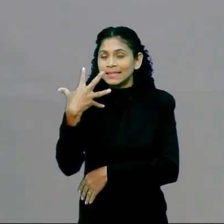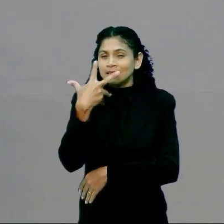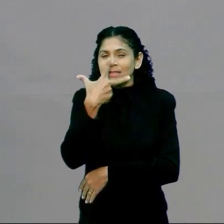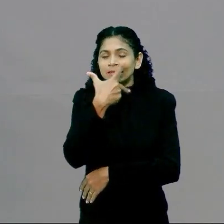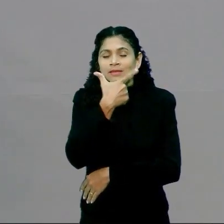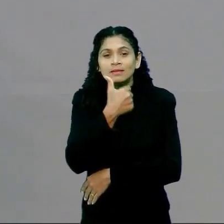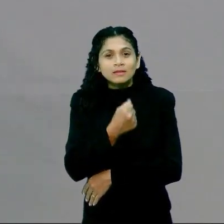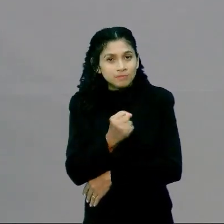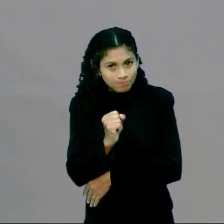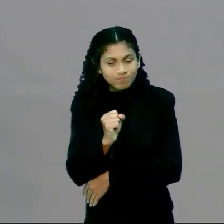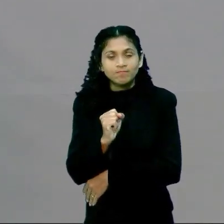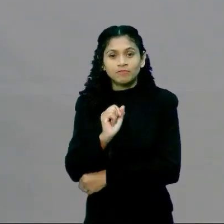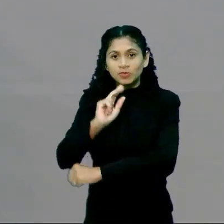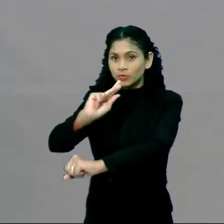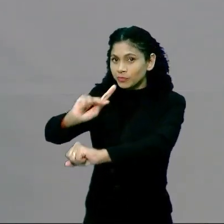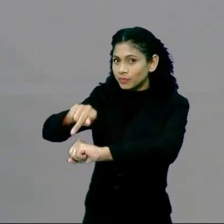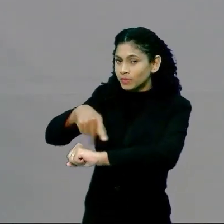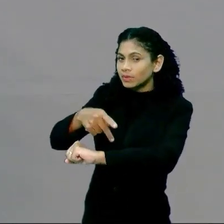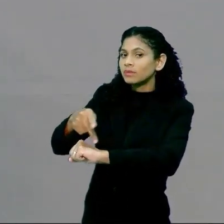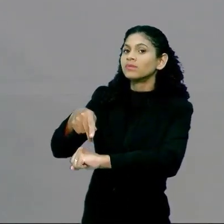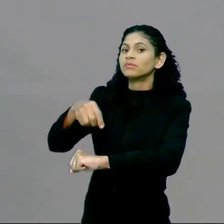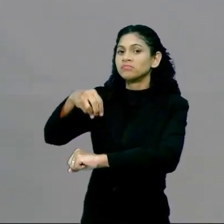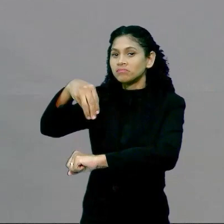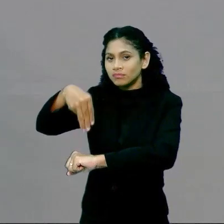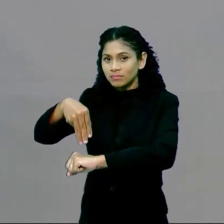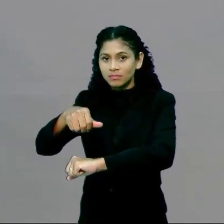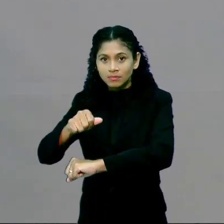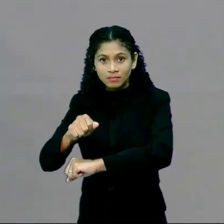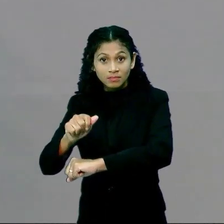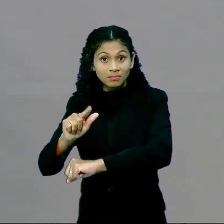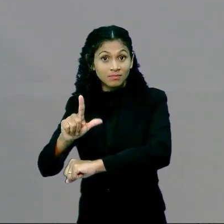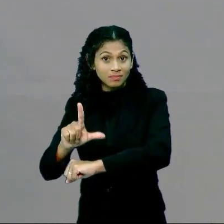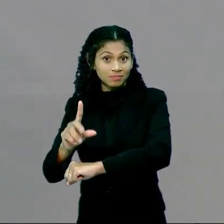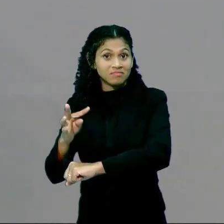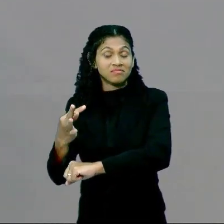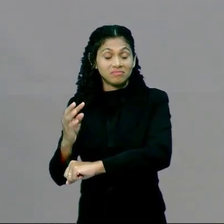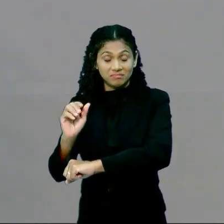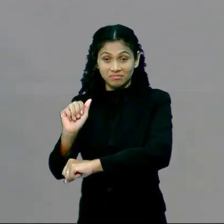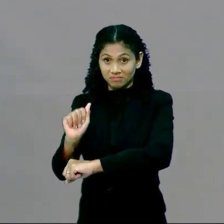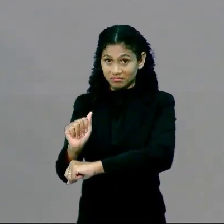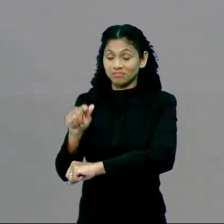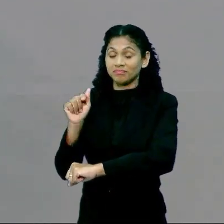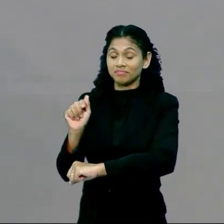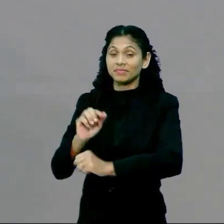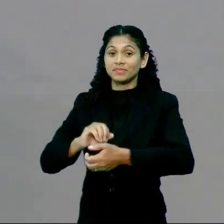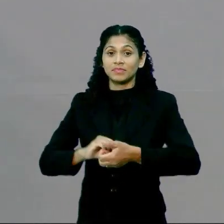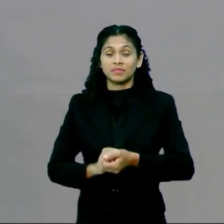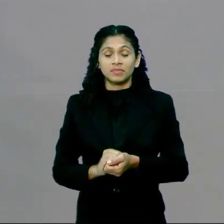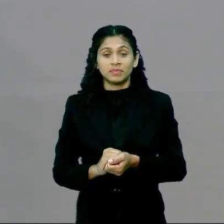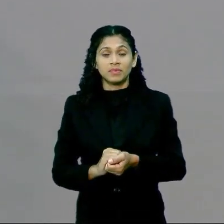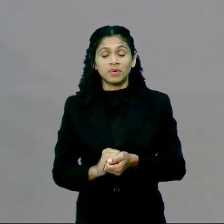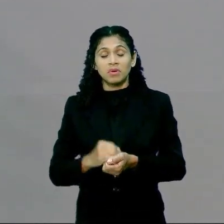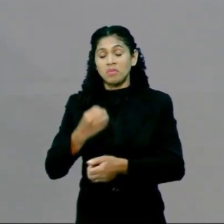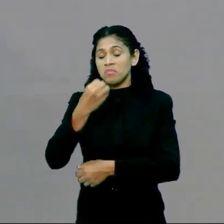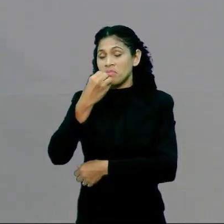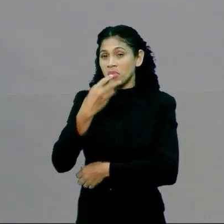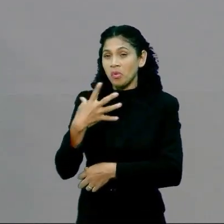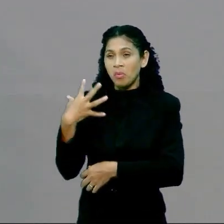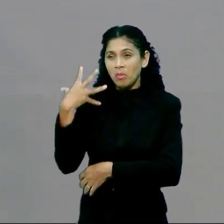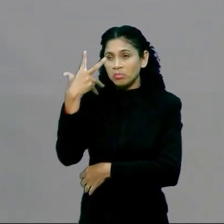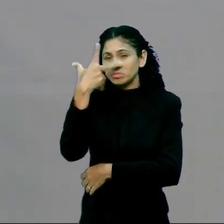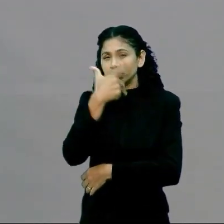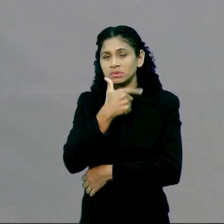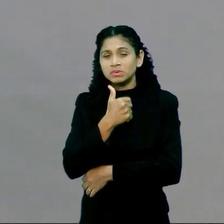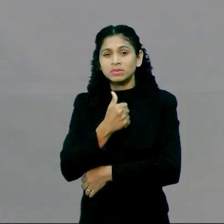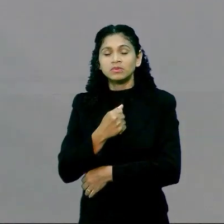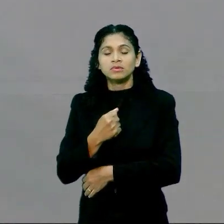Malta, né? Ah, professor, agora me deu vontade de morar em Malta. Que país lindo, que país maravilhoso. Realmente, pessoal, há lugares no mundo, né,